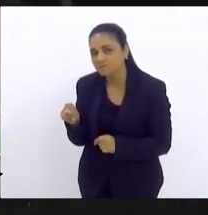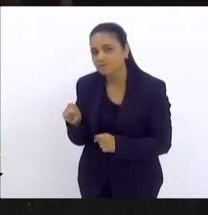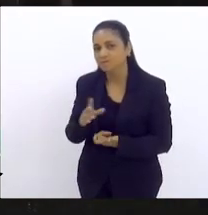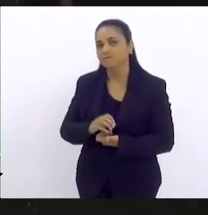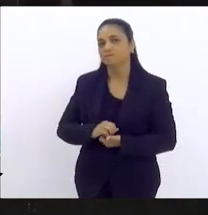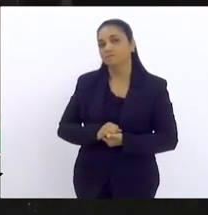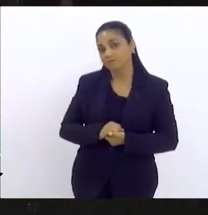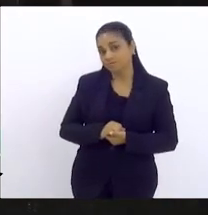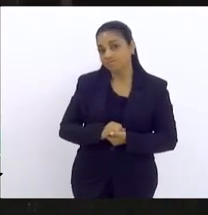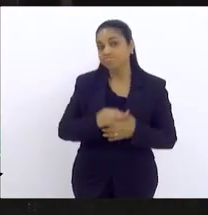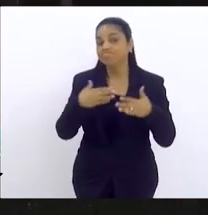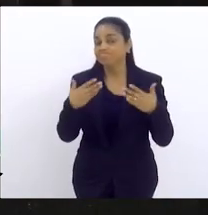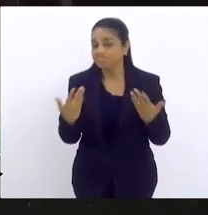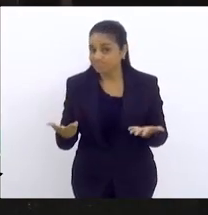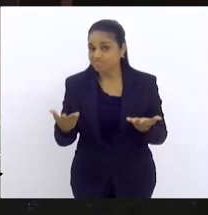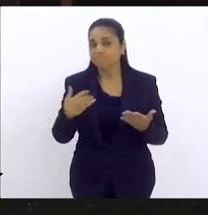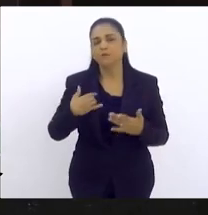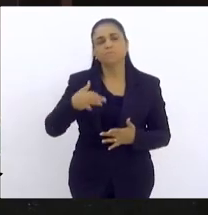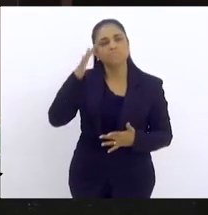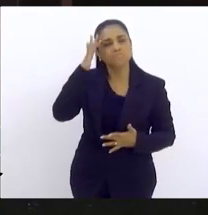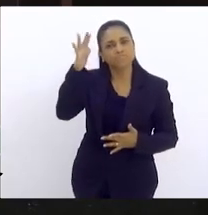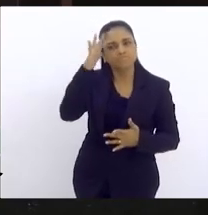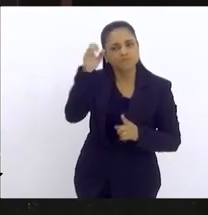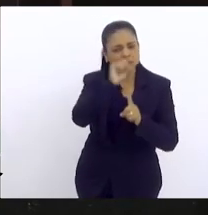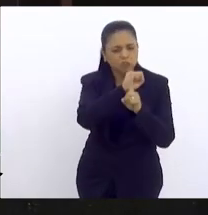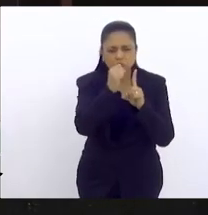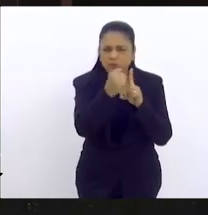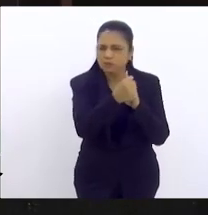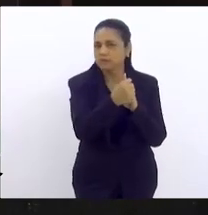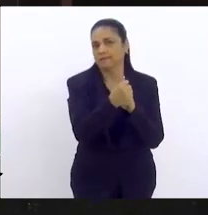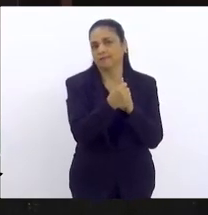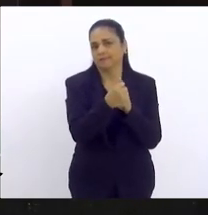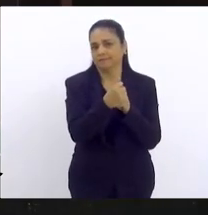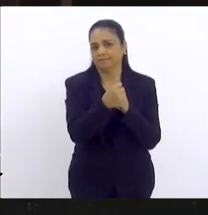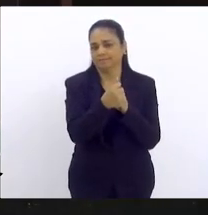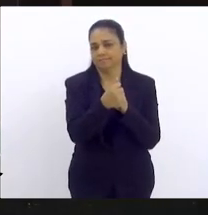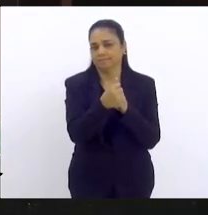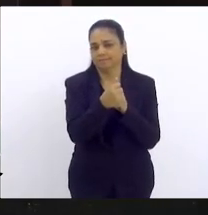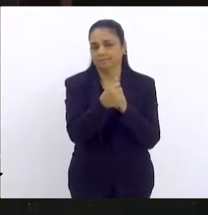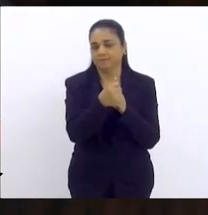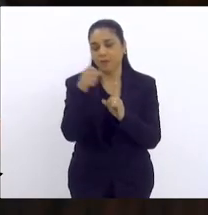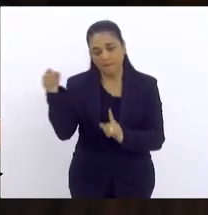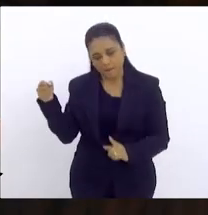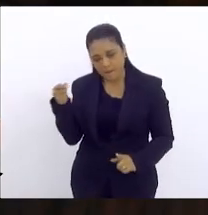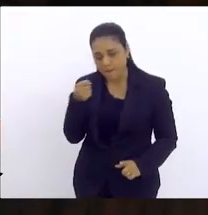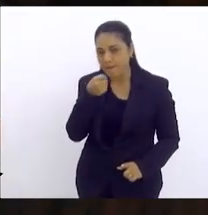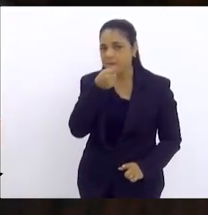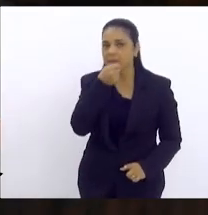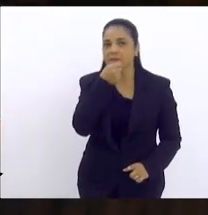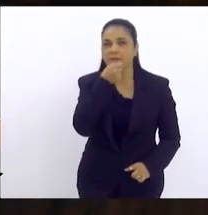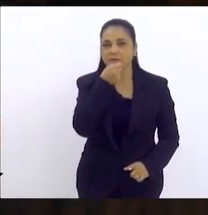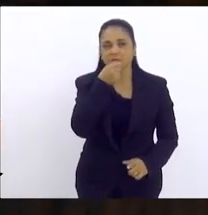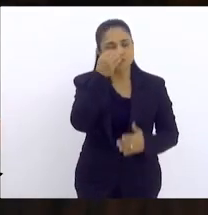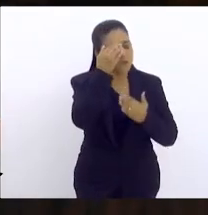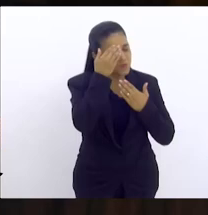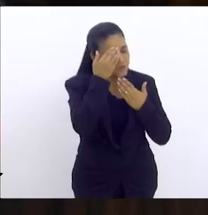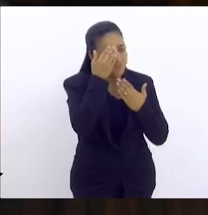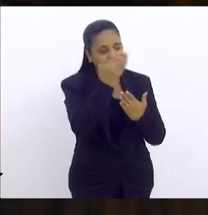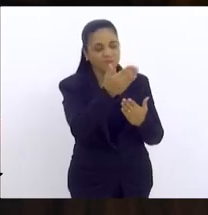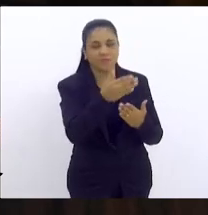então é uma reflexão que a sociedade precisa fazer também passa a palavra devolva a palavra paz do Senhor obrigado